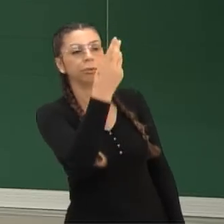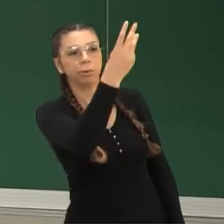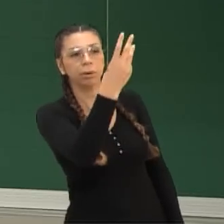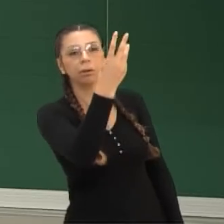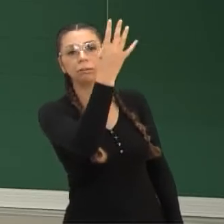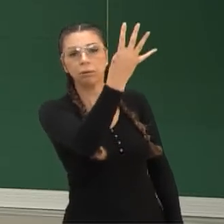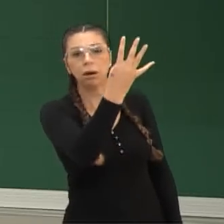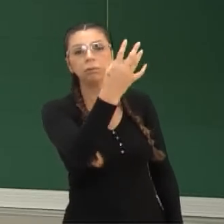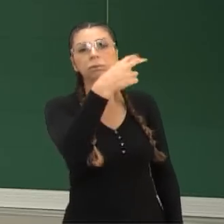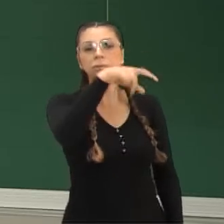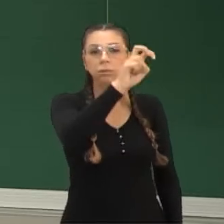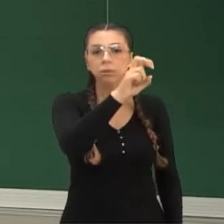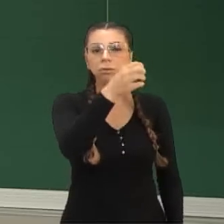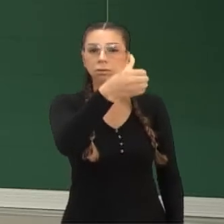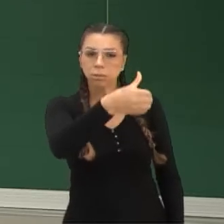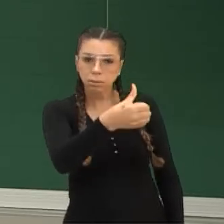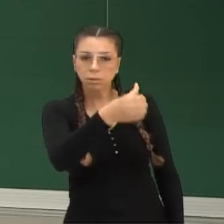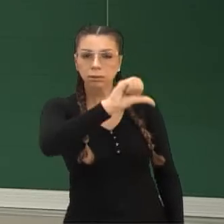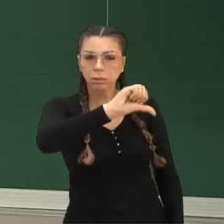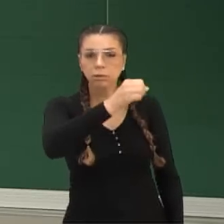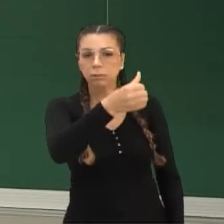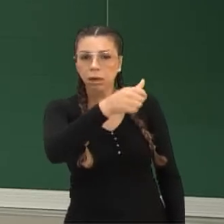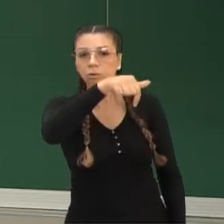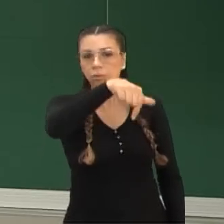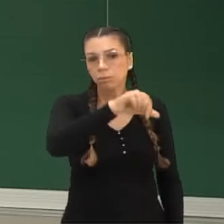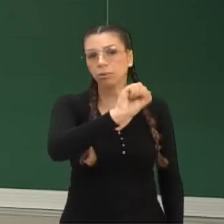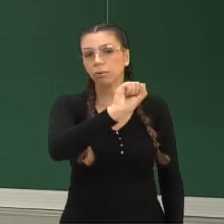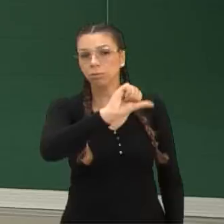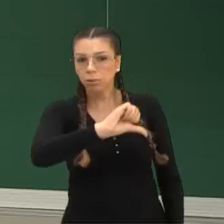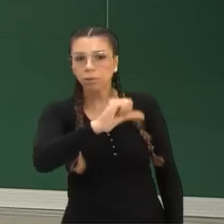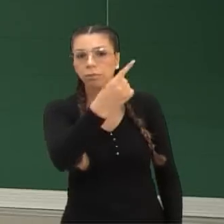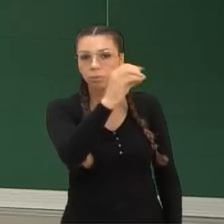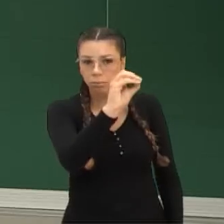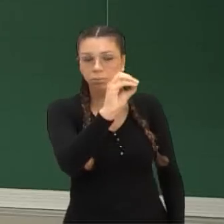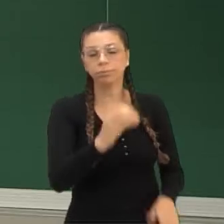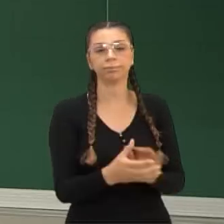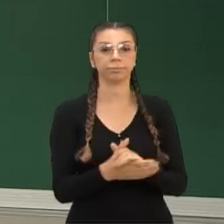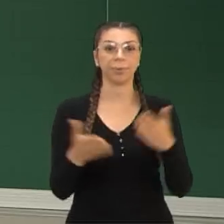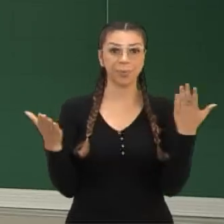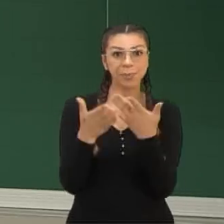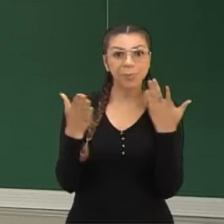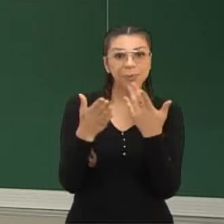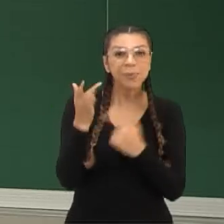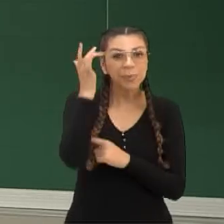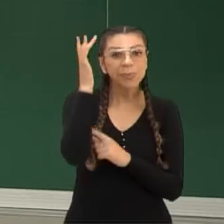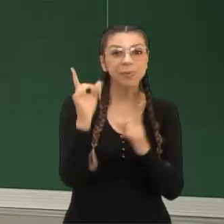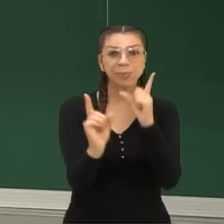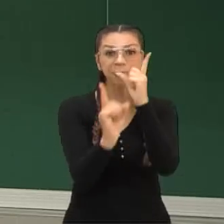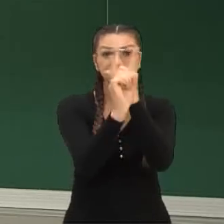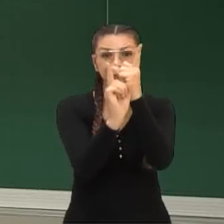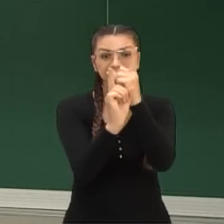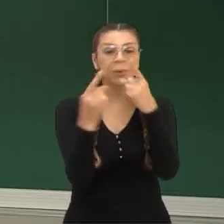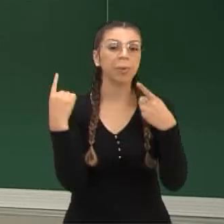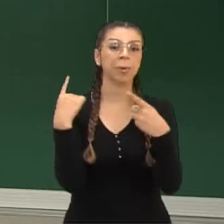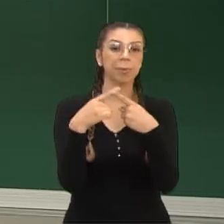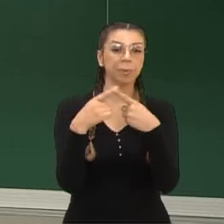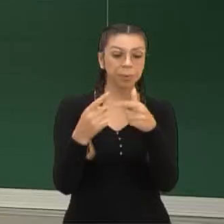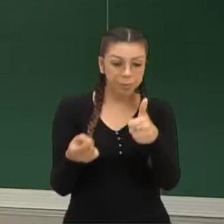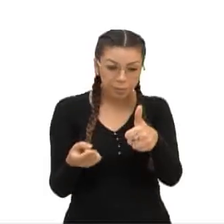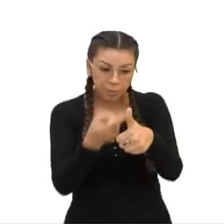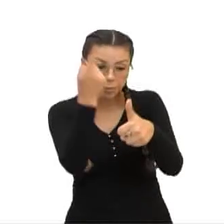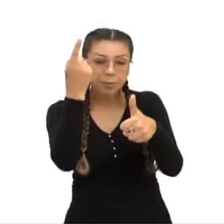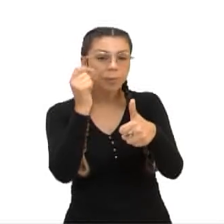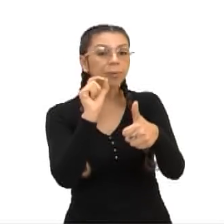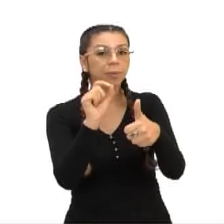6, 7, 8, 9, 10. Agora ficou fácil de localizar, não ficou? O nosso primeiro ponto lá é